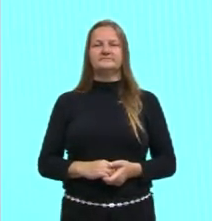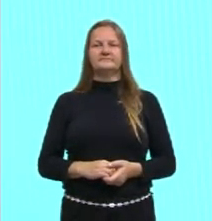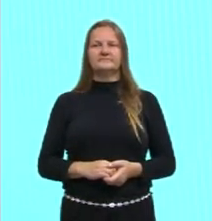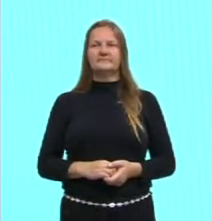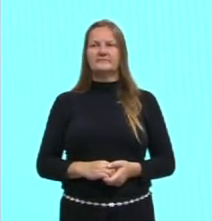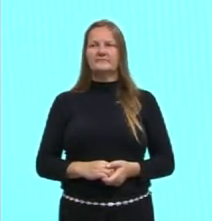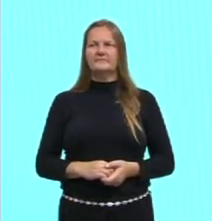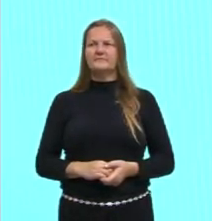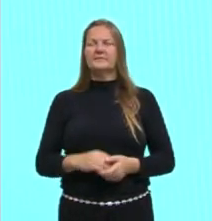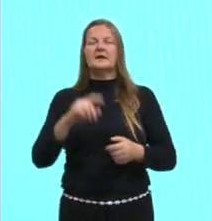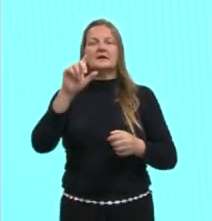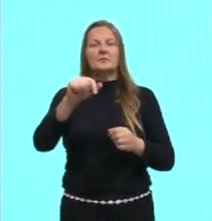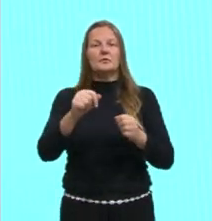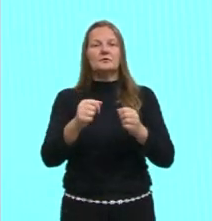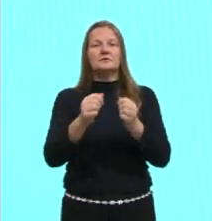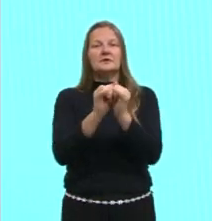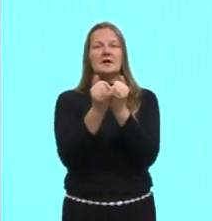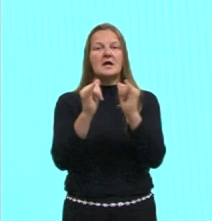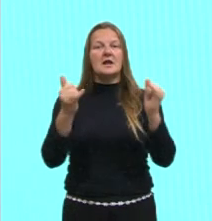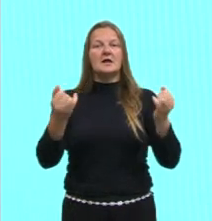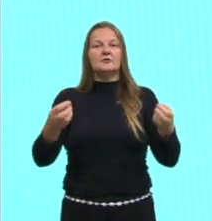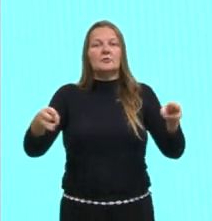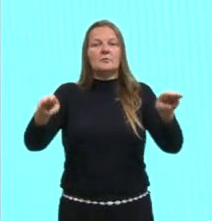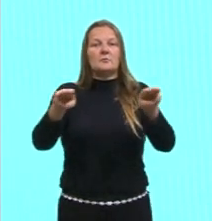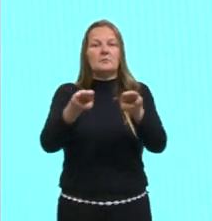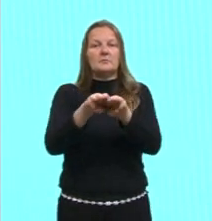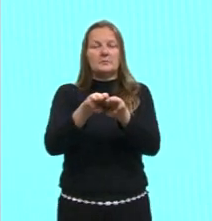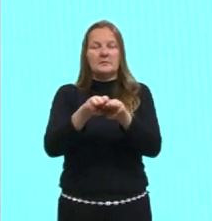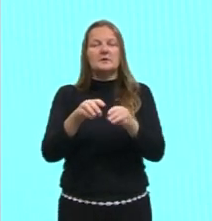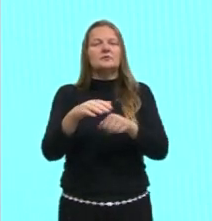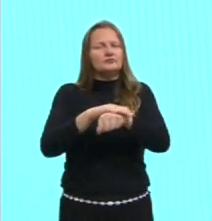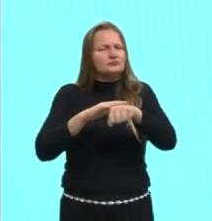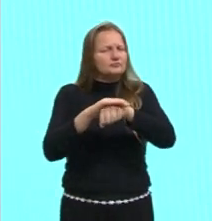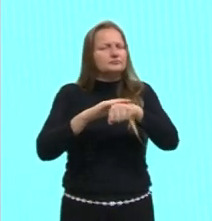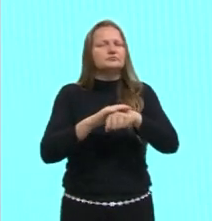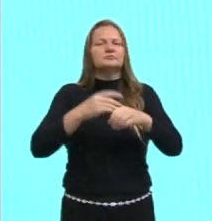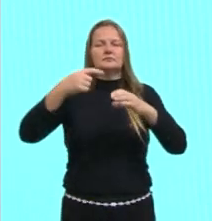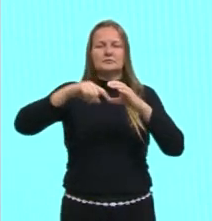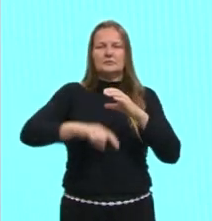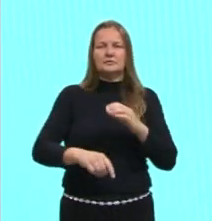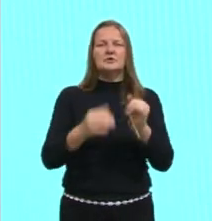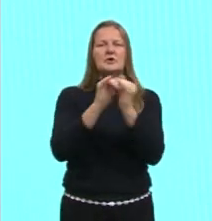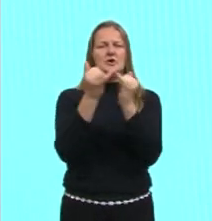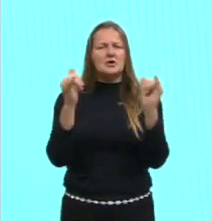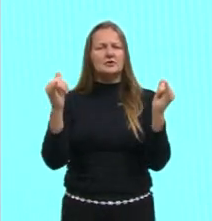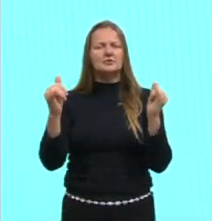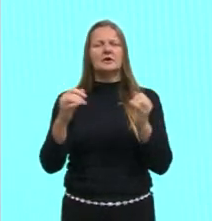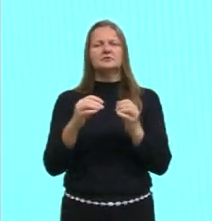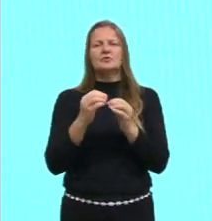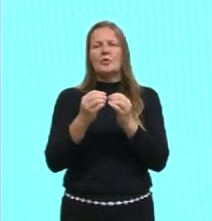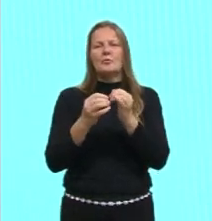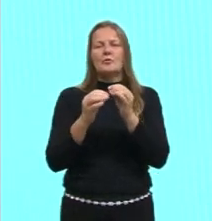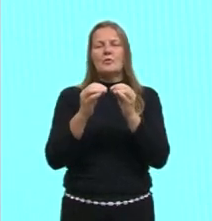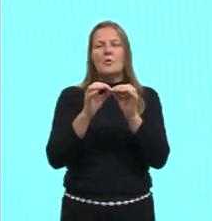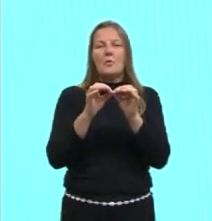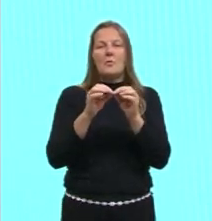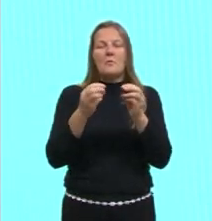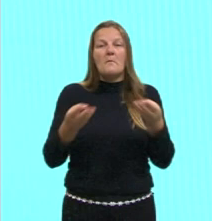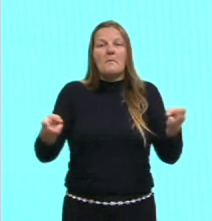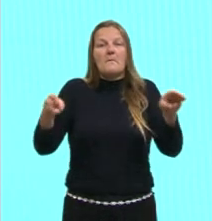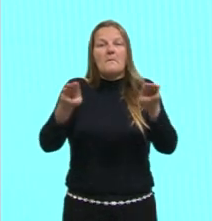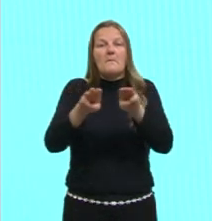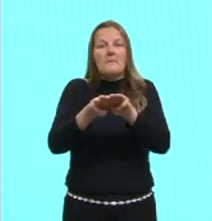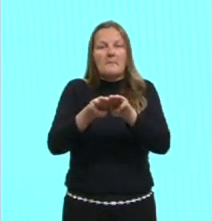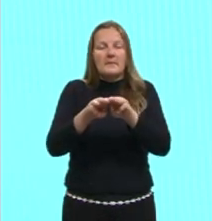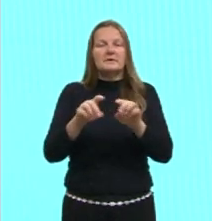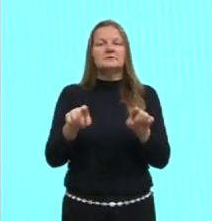Depois a gente tem um eletromagnetismo que a gente conversou bastante sobre eletricidade sobre o magnetismo e depois